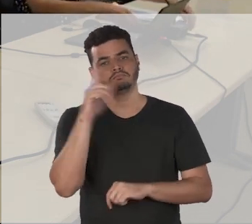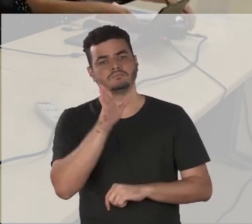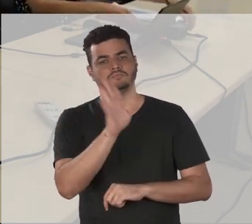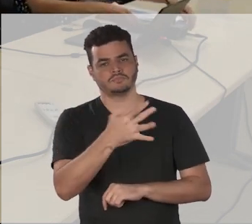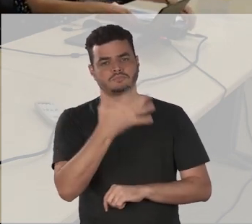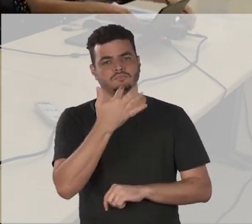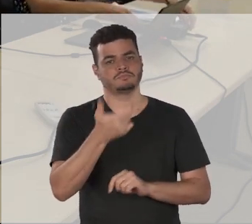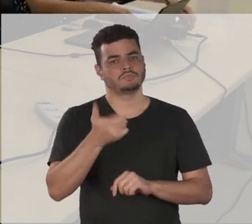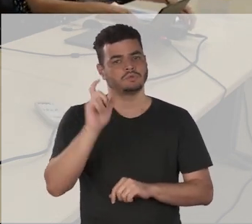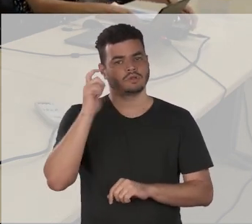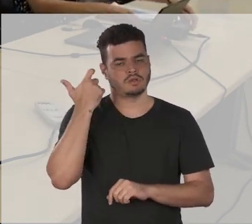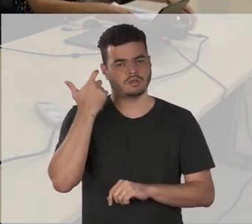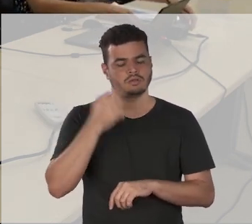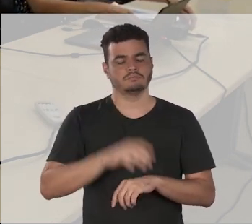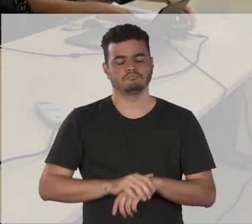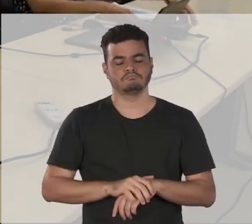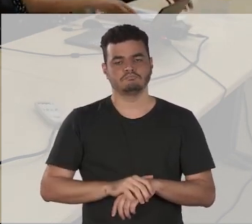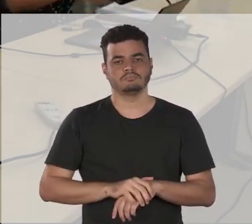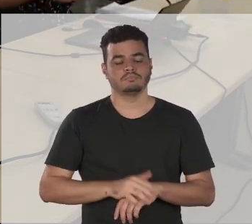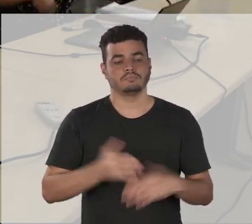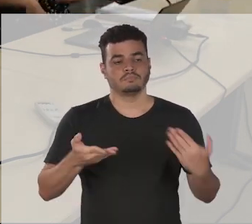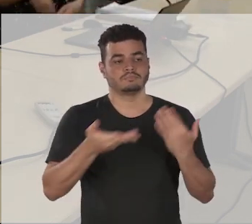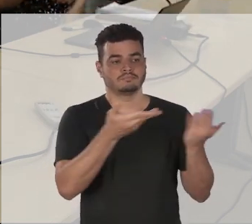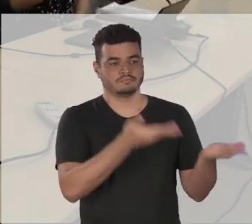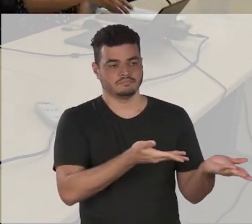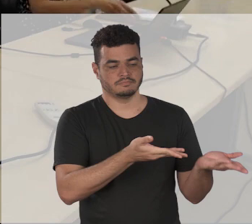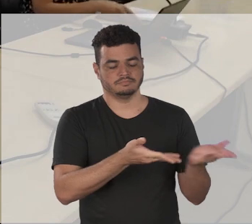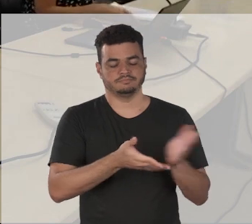apresentação. Então, Carolina, a palavra é sua.